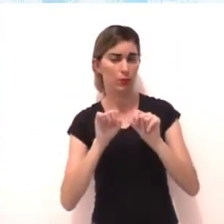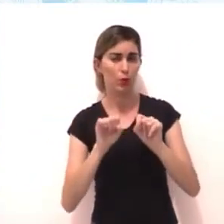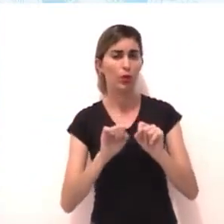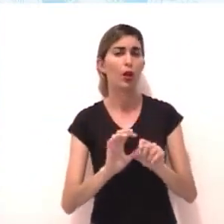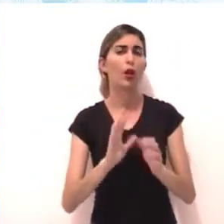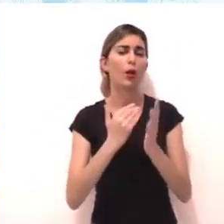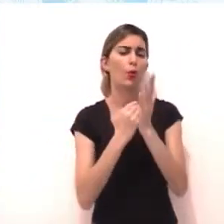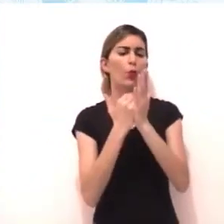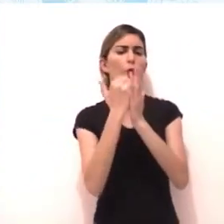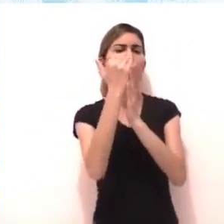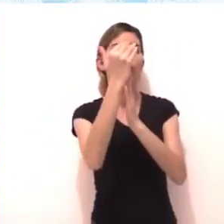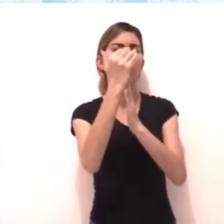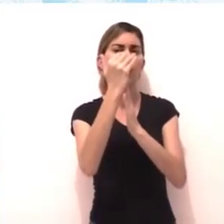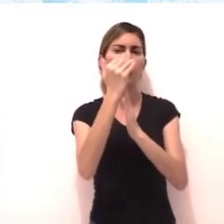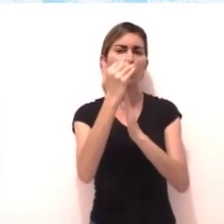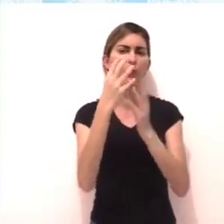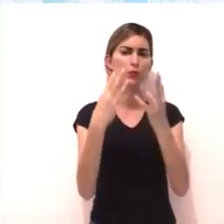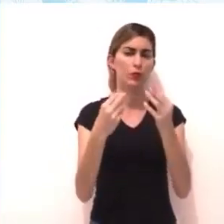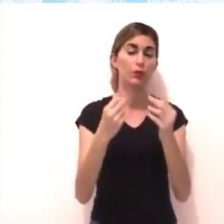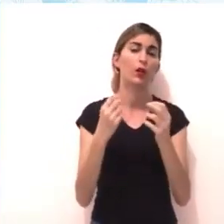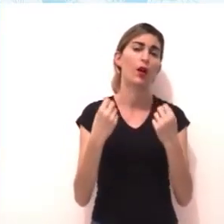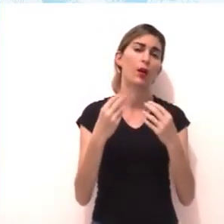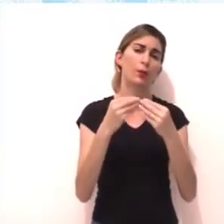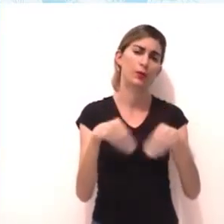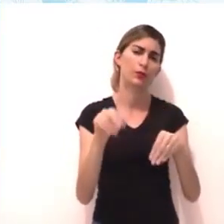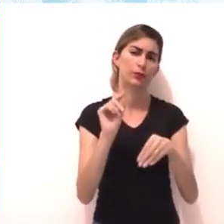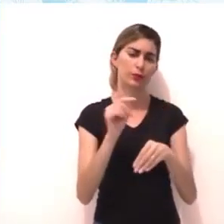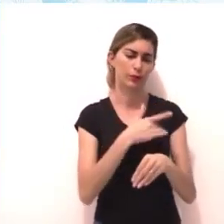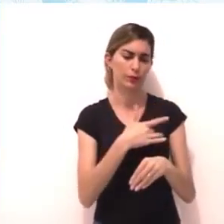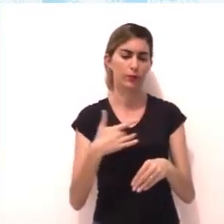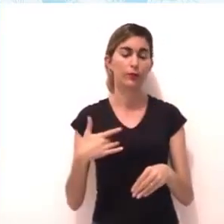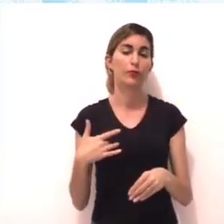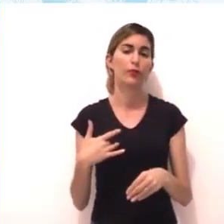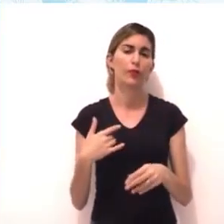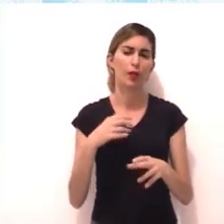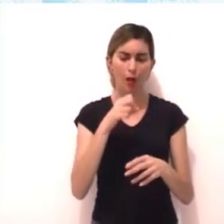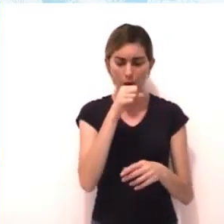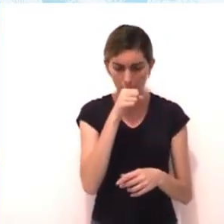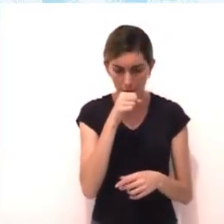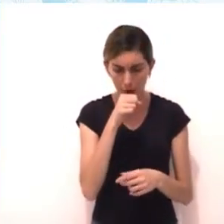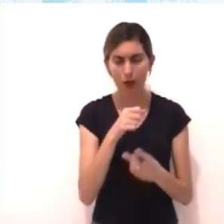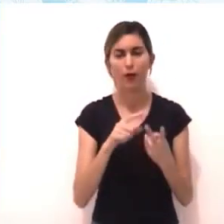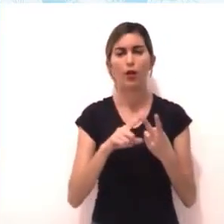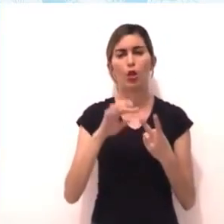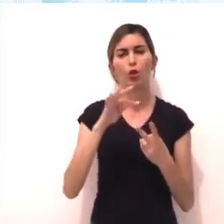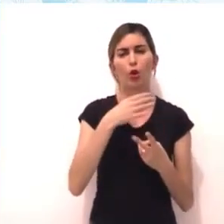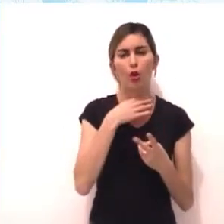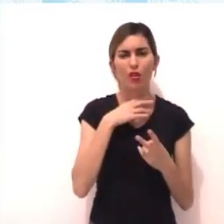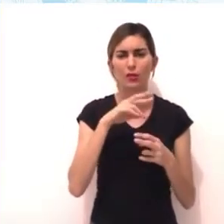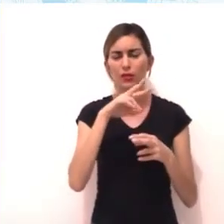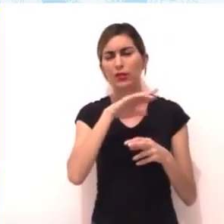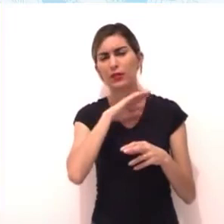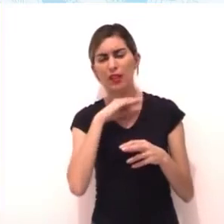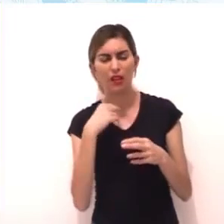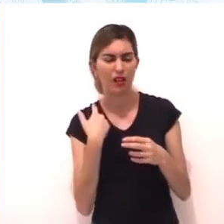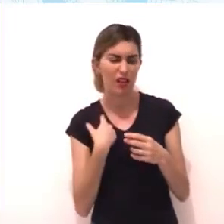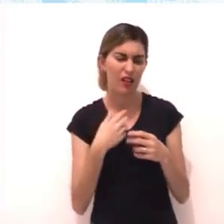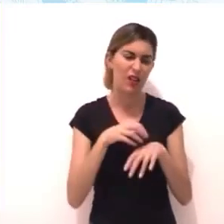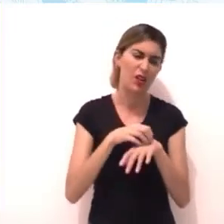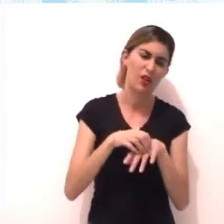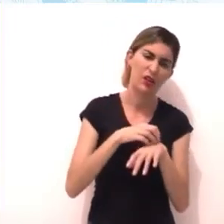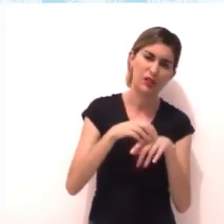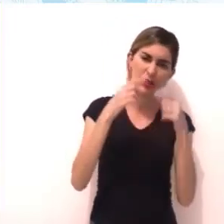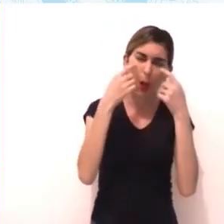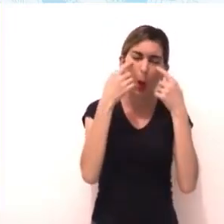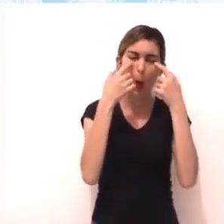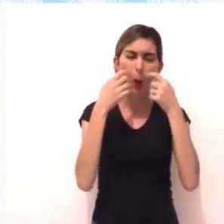desses gases causa na nossa saúde? Eles podem causar tosse, náuseas, irritação